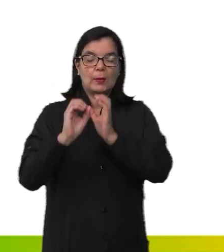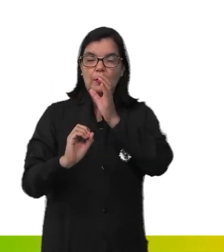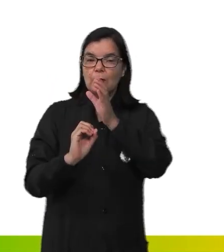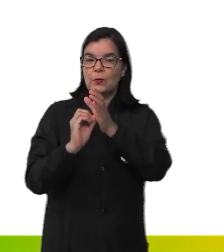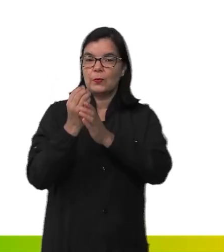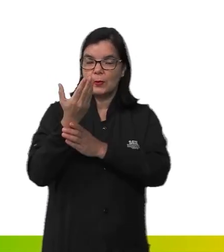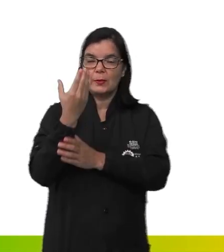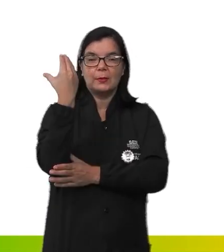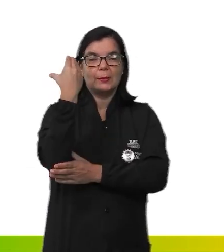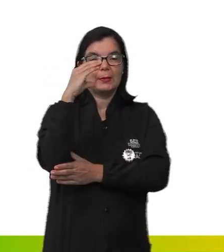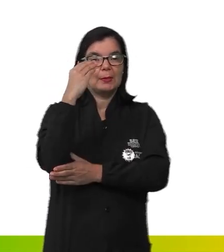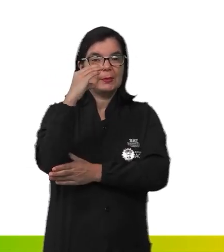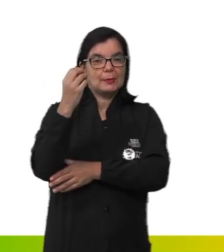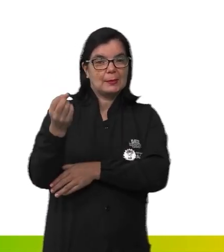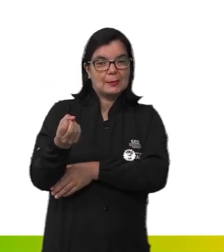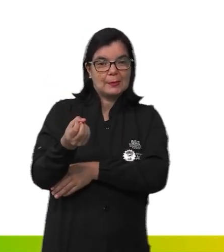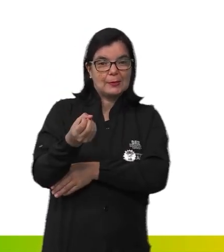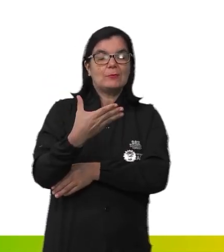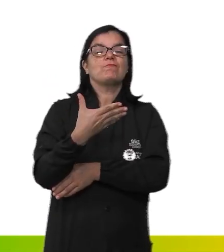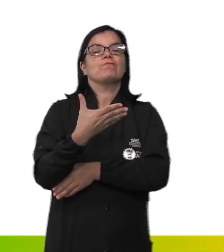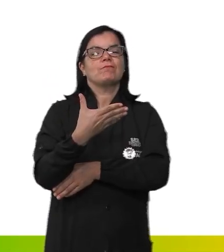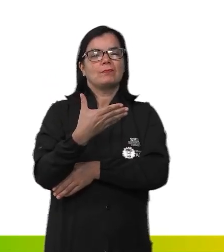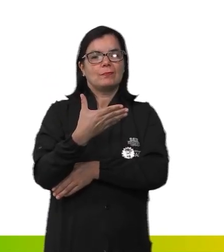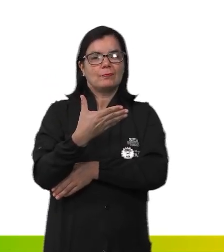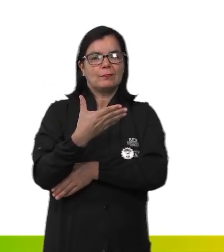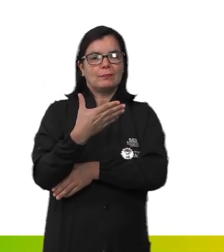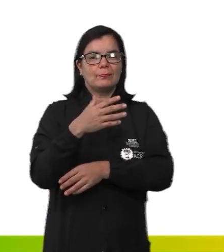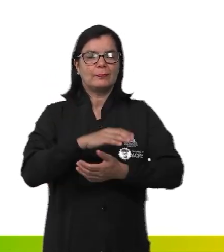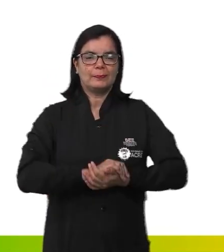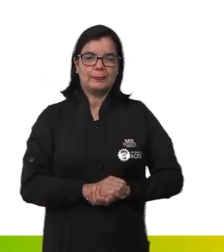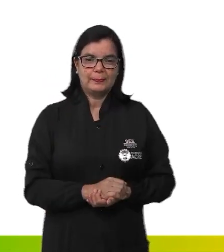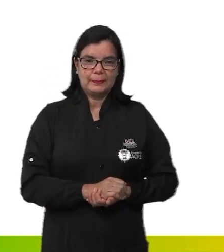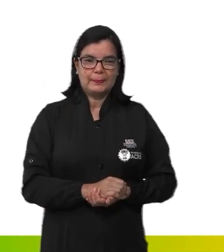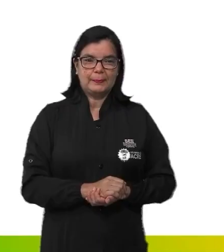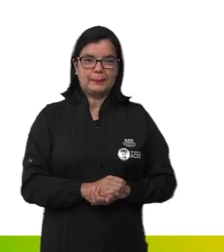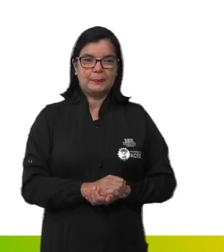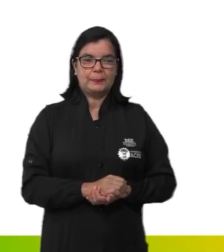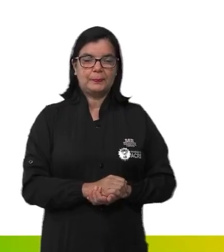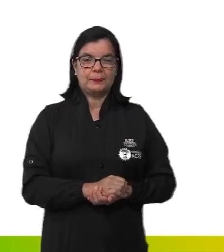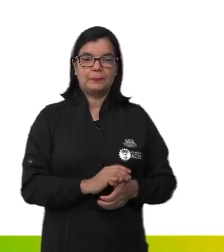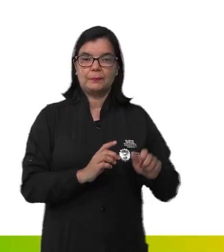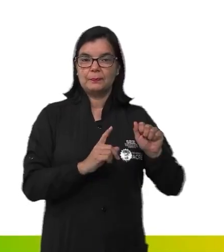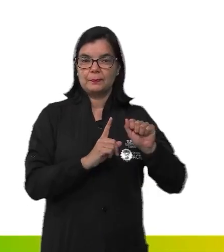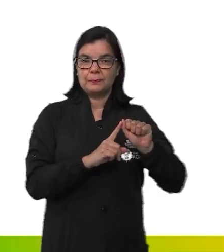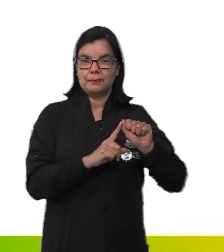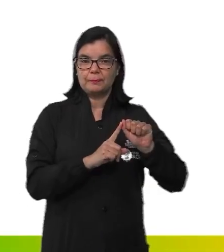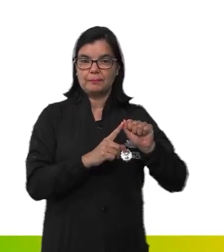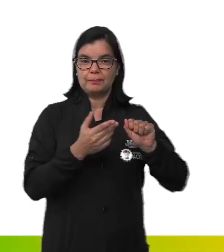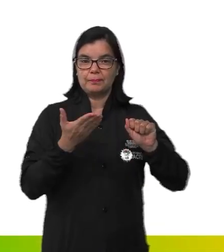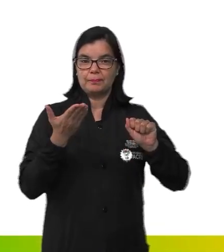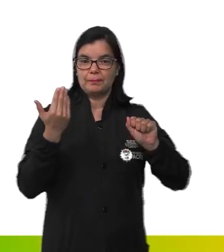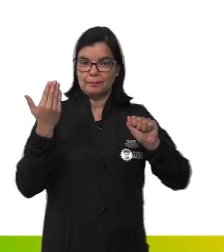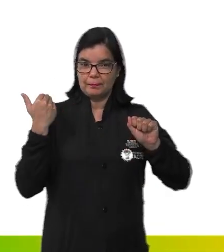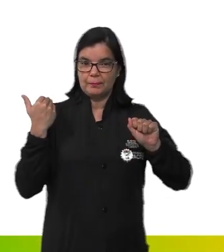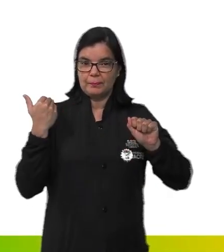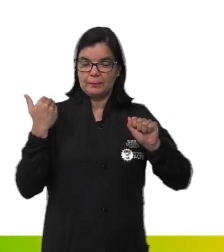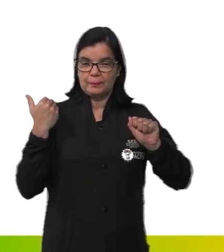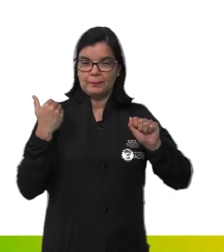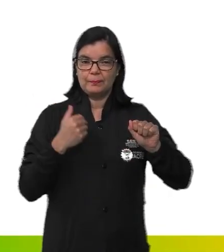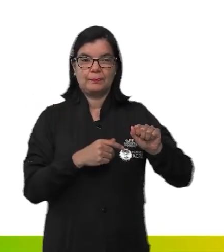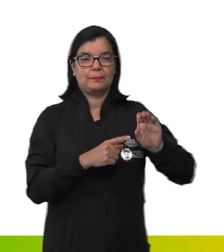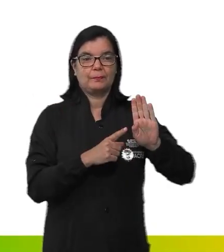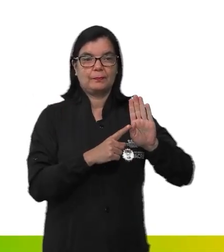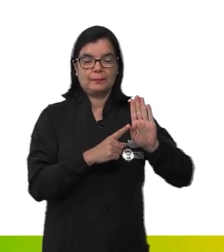na experimentação, marcando o surgimento da ciência moderna? Alternativa A: foi na